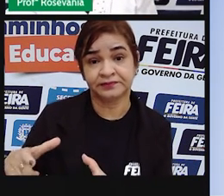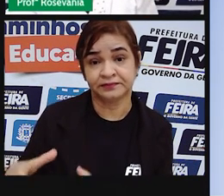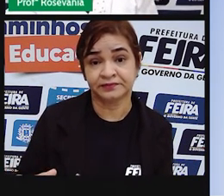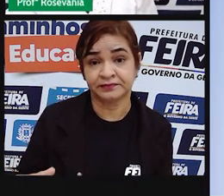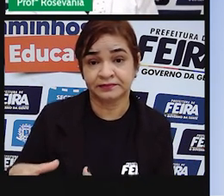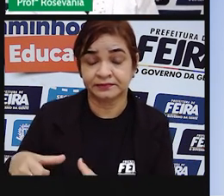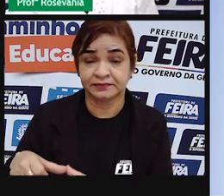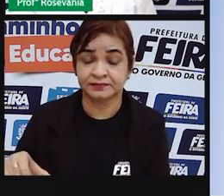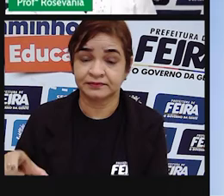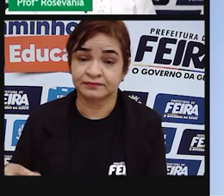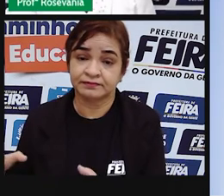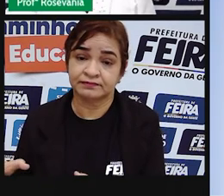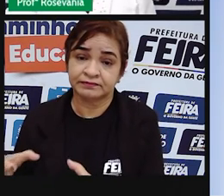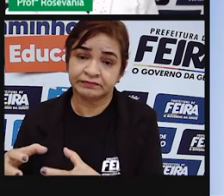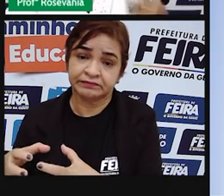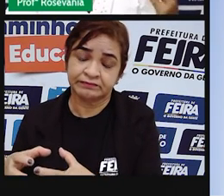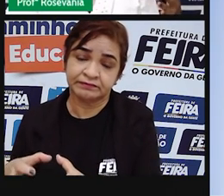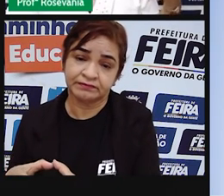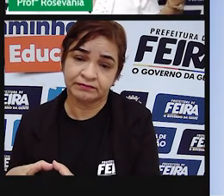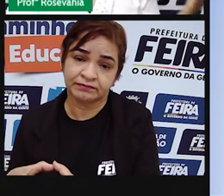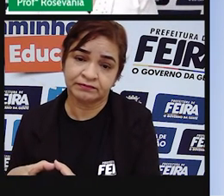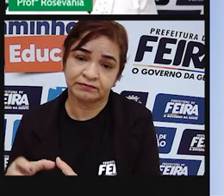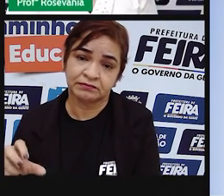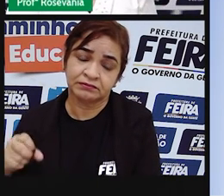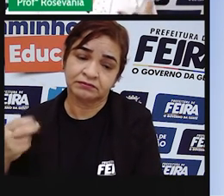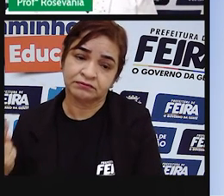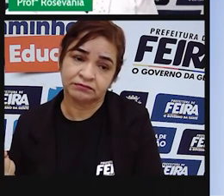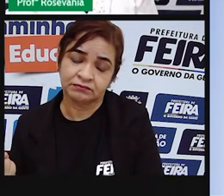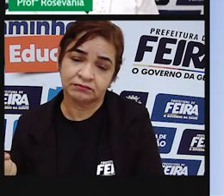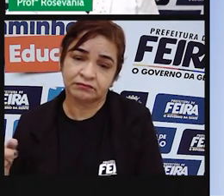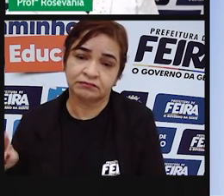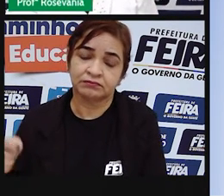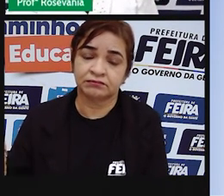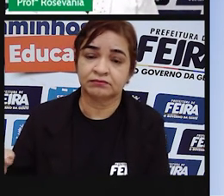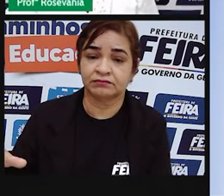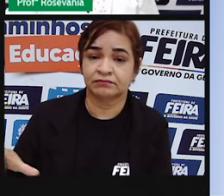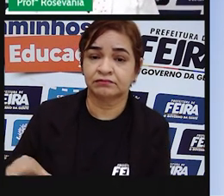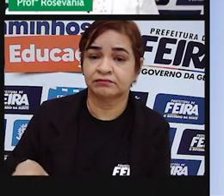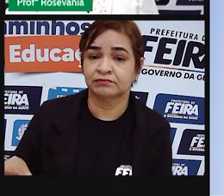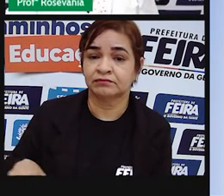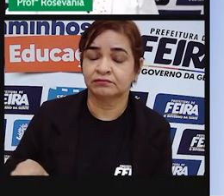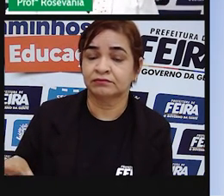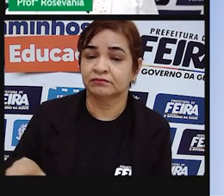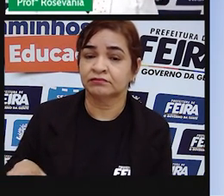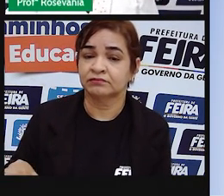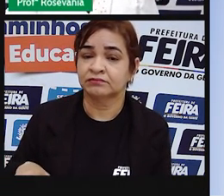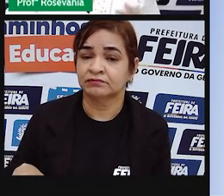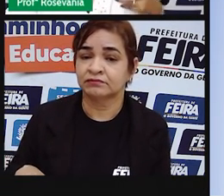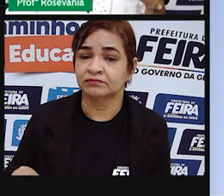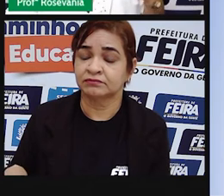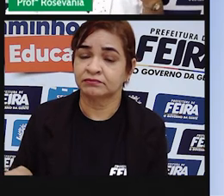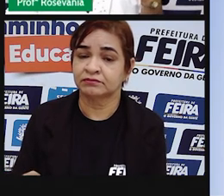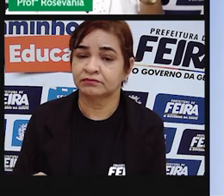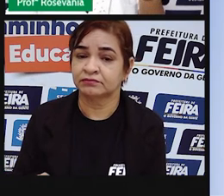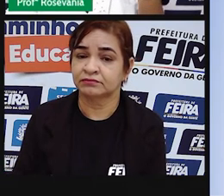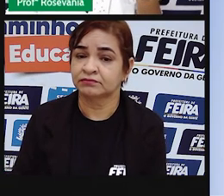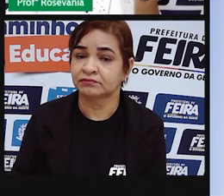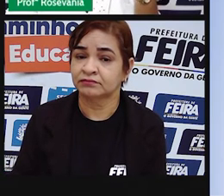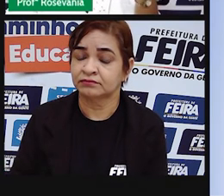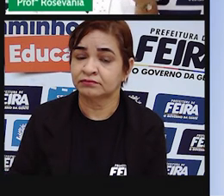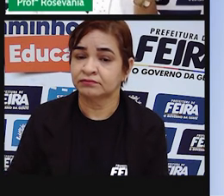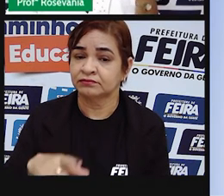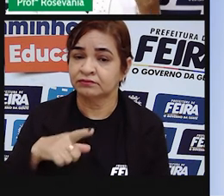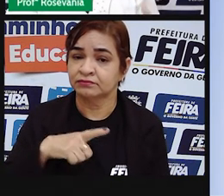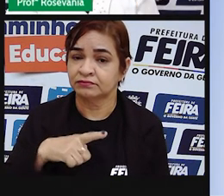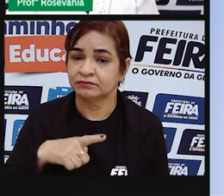aquele espaço né para o pedindo quando ele se engaja na morar Construtora dessa ele sofre os trabalhos também começou assim